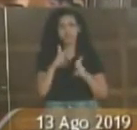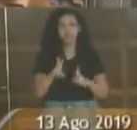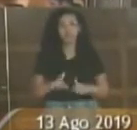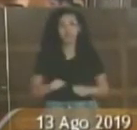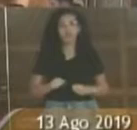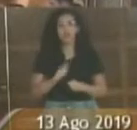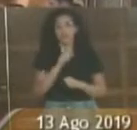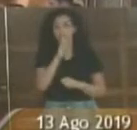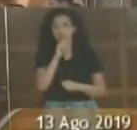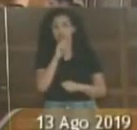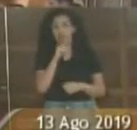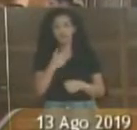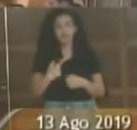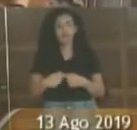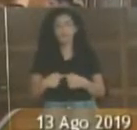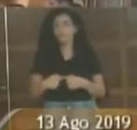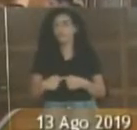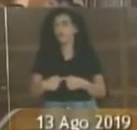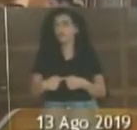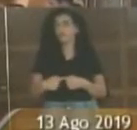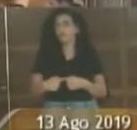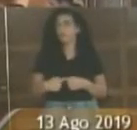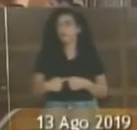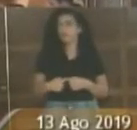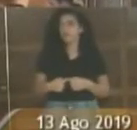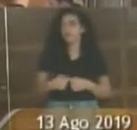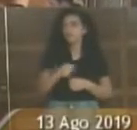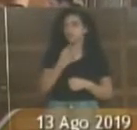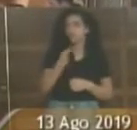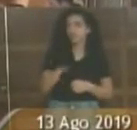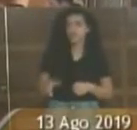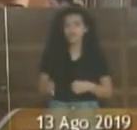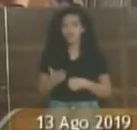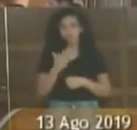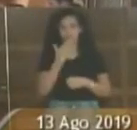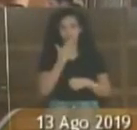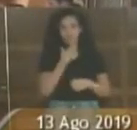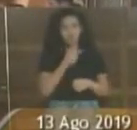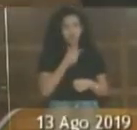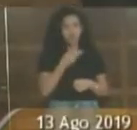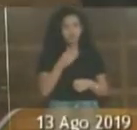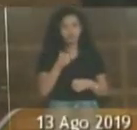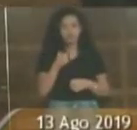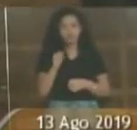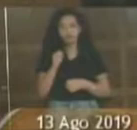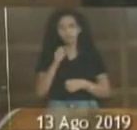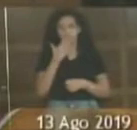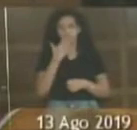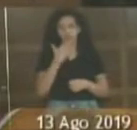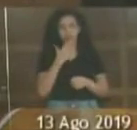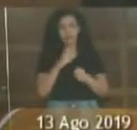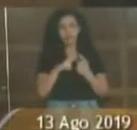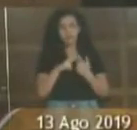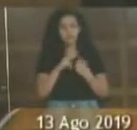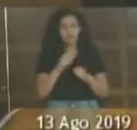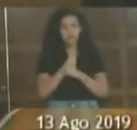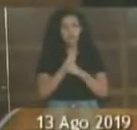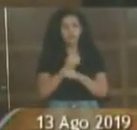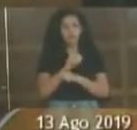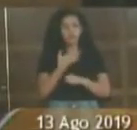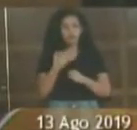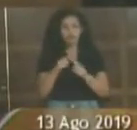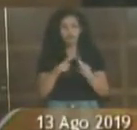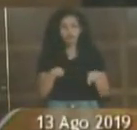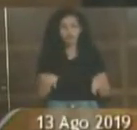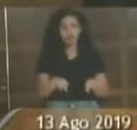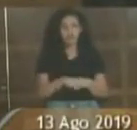águas pluviais localizada na Avenida Carlos de Souza Gomes Borges, bairro Frade. Indicação 2418, indicando ao prefeito a reforma geral do campo com capina e manutenção da